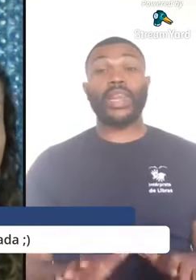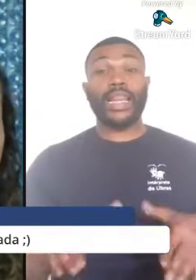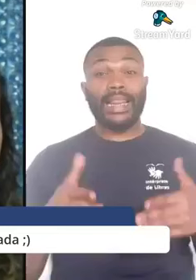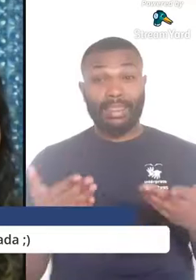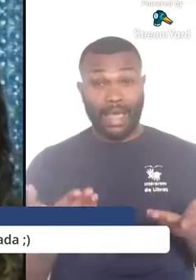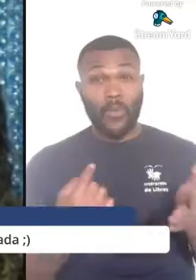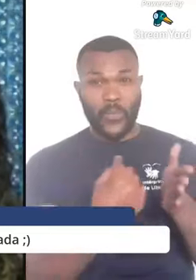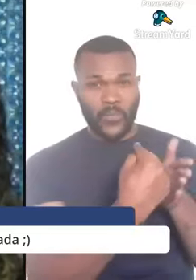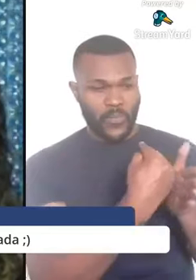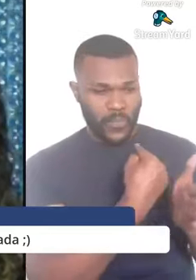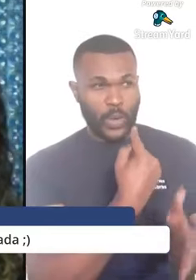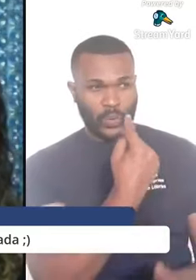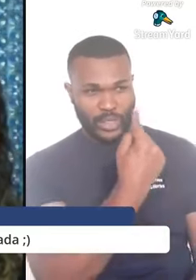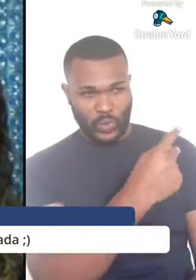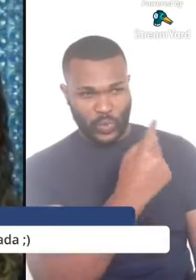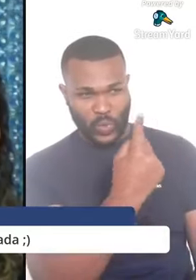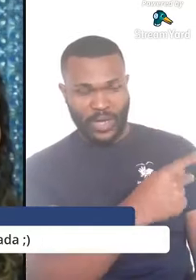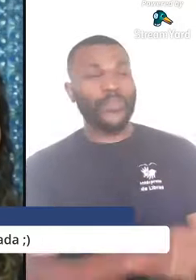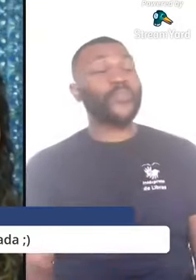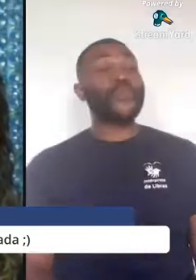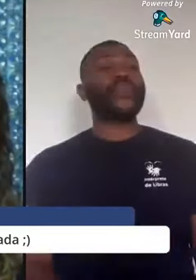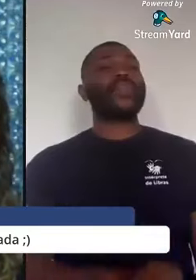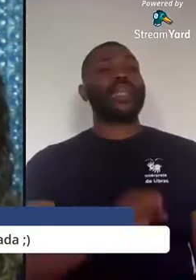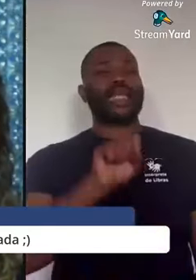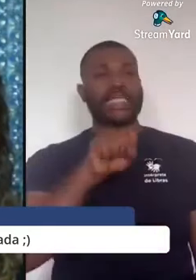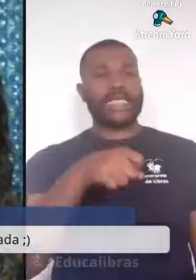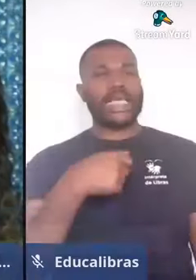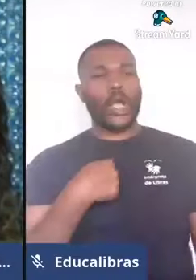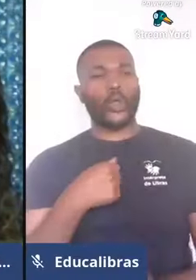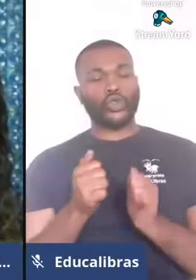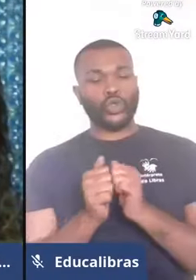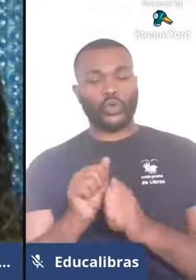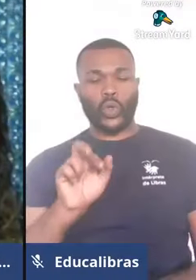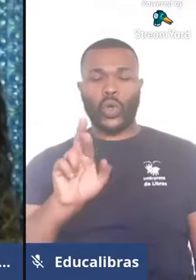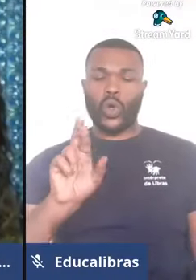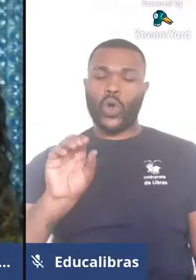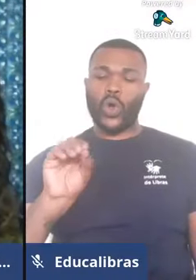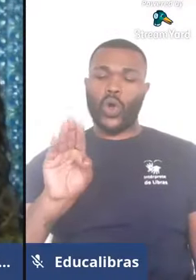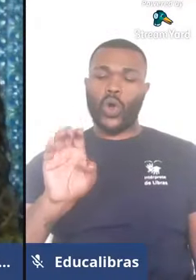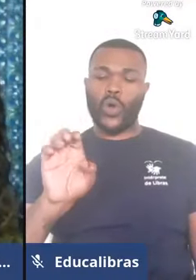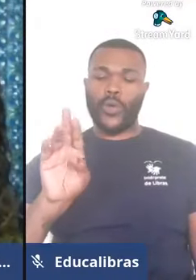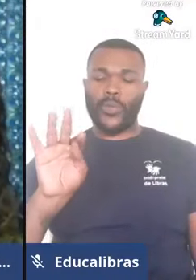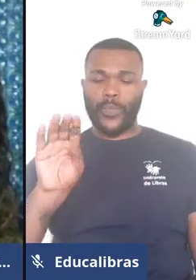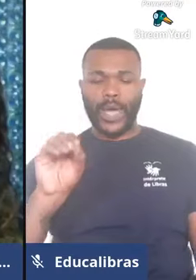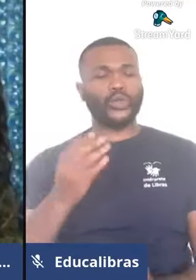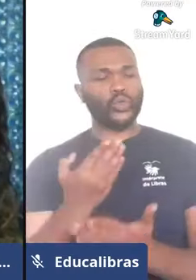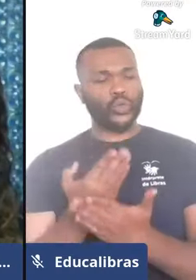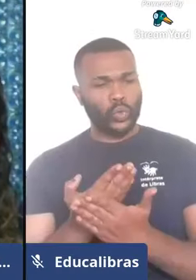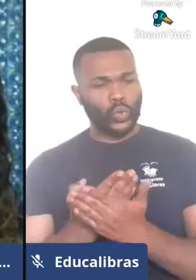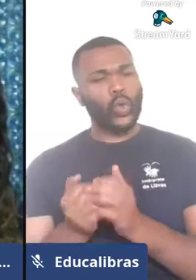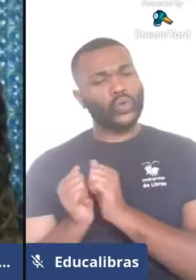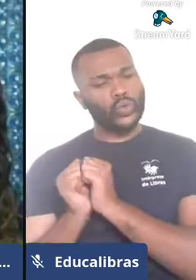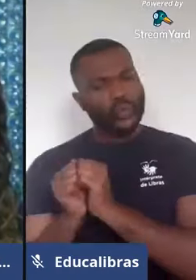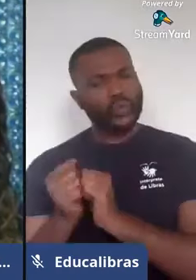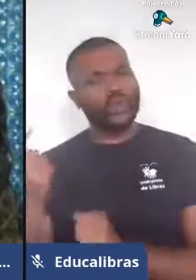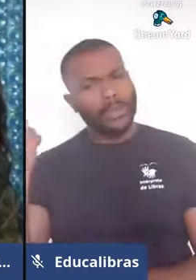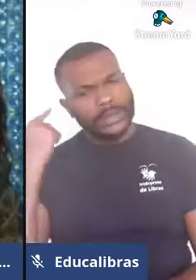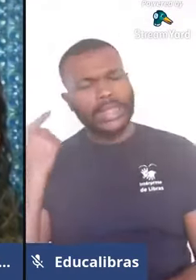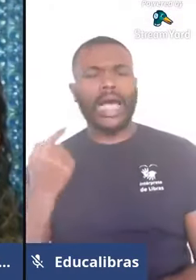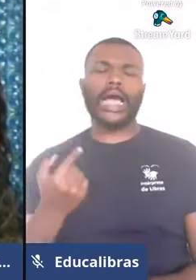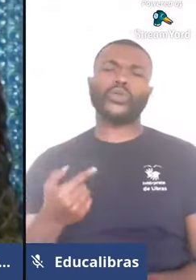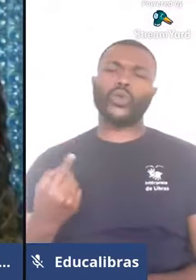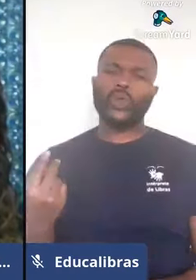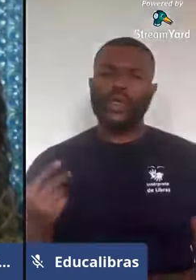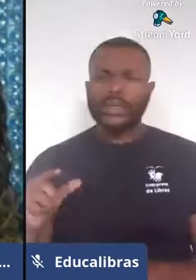pergunta, sim, eu e o Roberto, nós estudamos juntos, né, viramos colegas de sala e acabamos viramos amigos, né, muitos